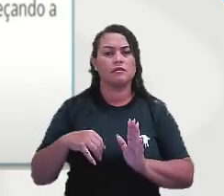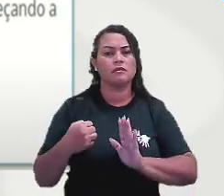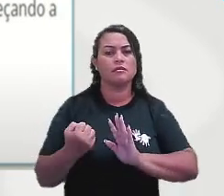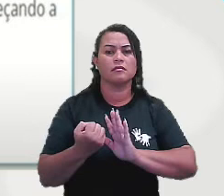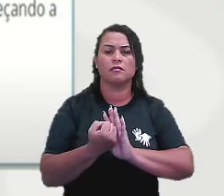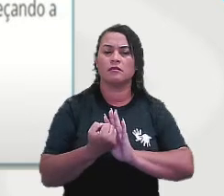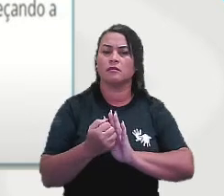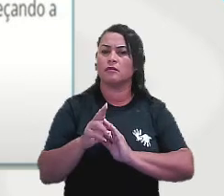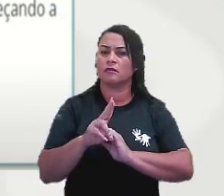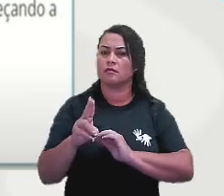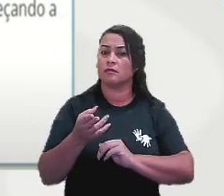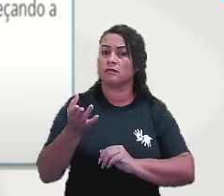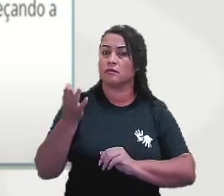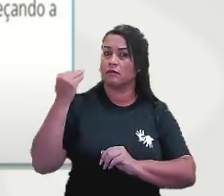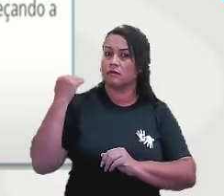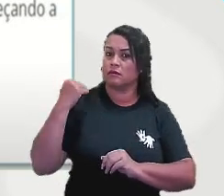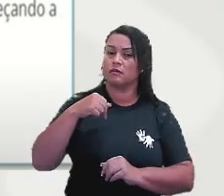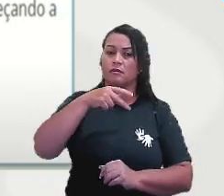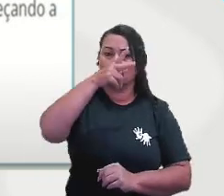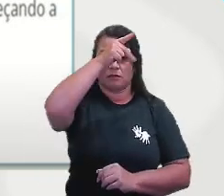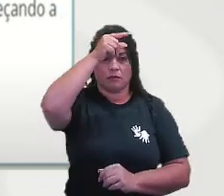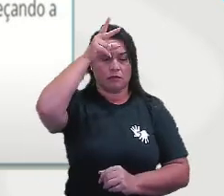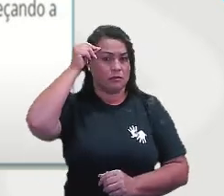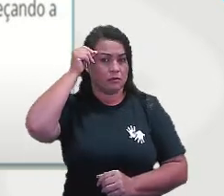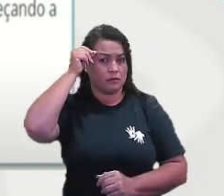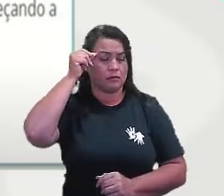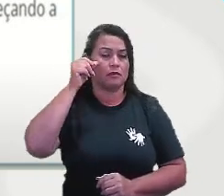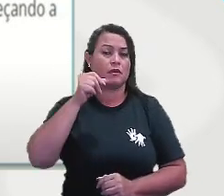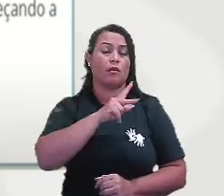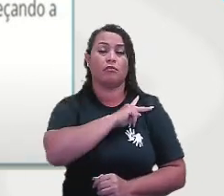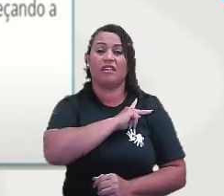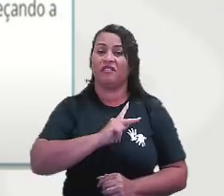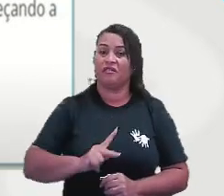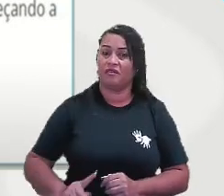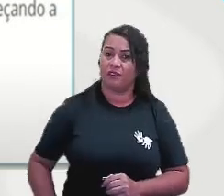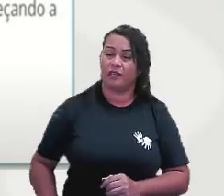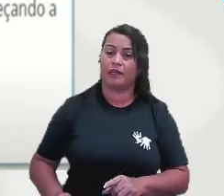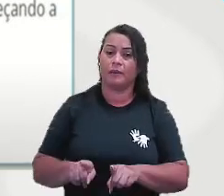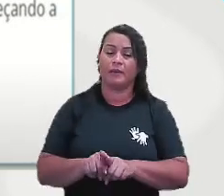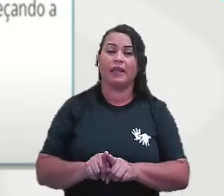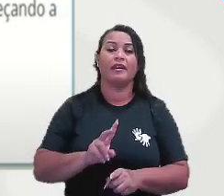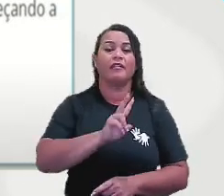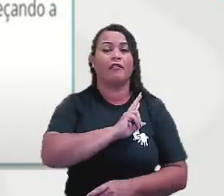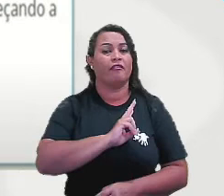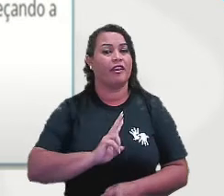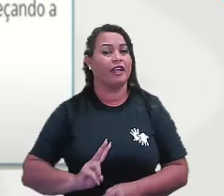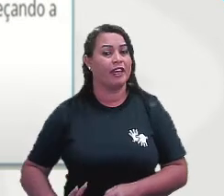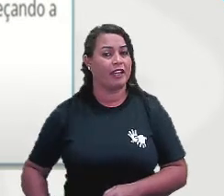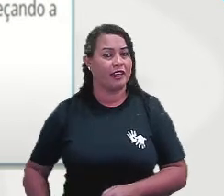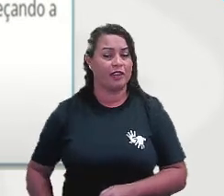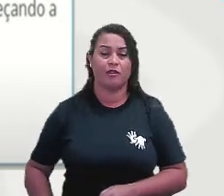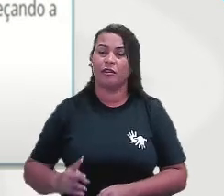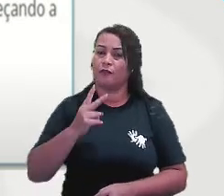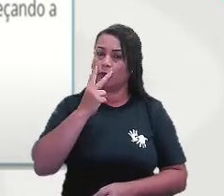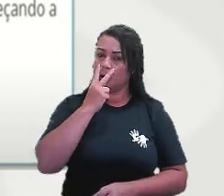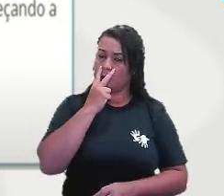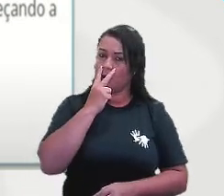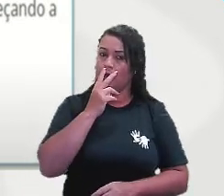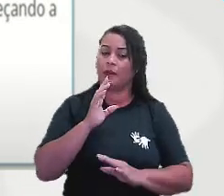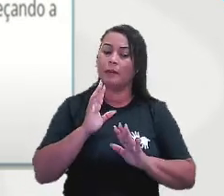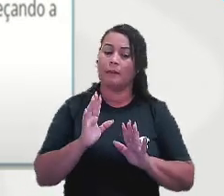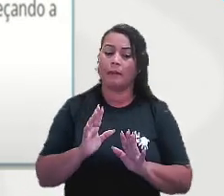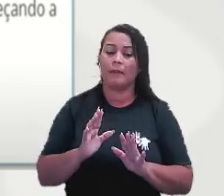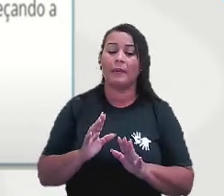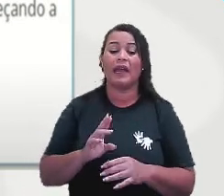do antigo prefeito e vereador de Vitória de Santo Antão. Apesar do esforço, o nome ainda não caiu